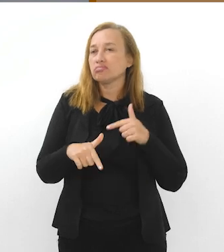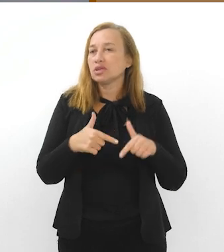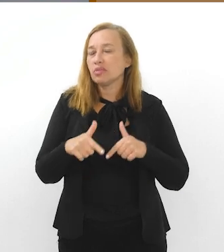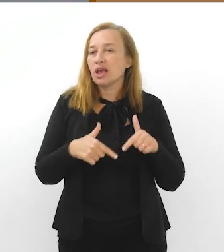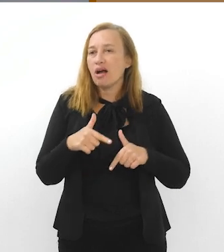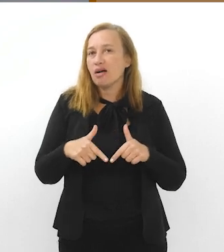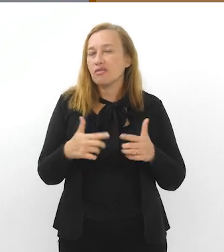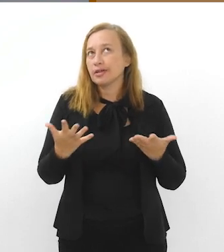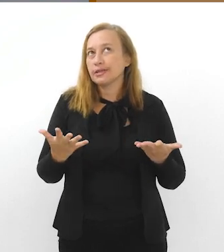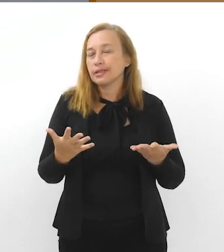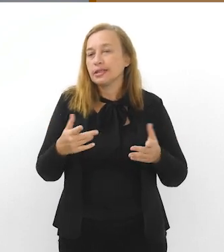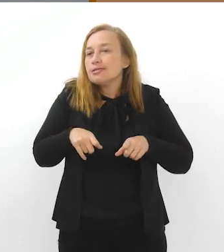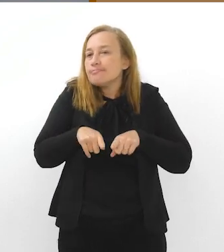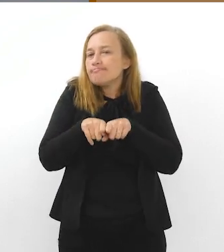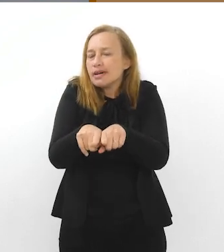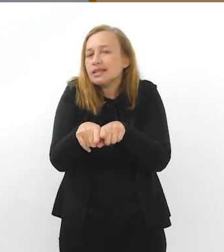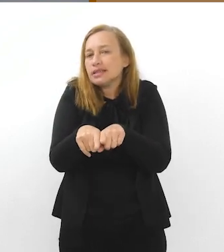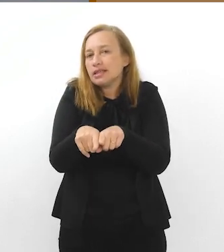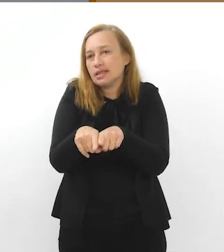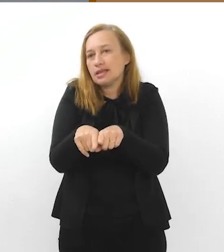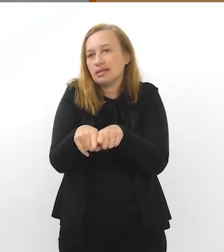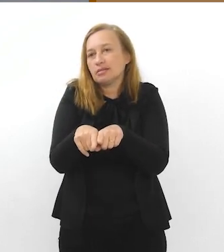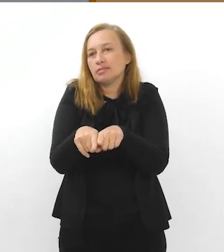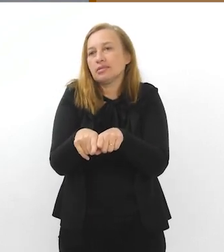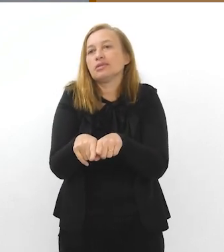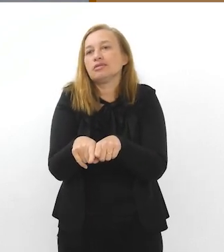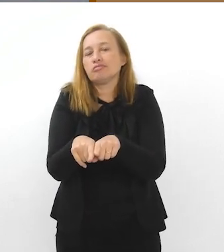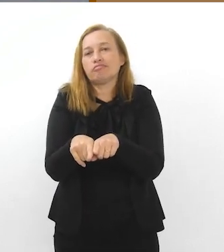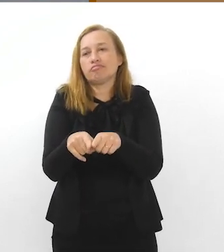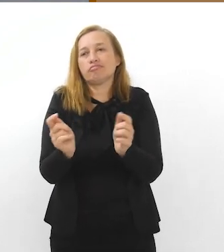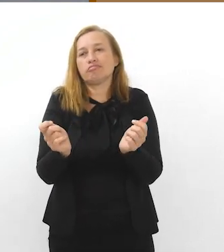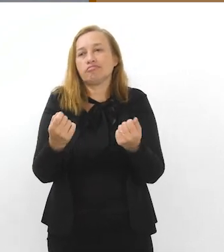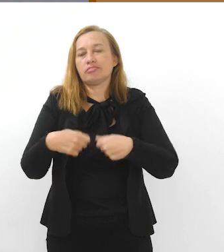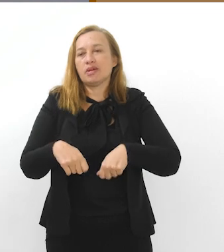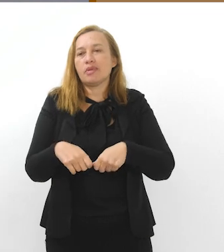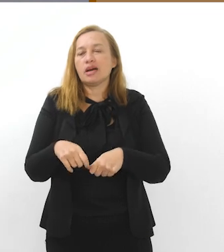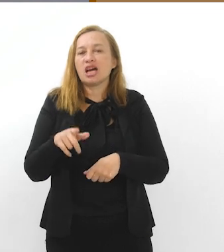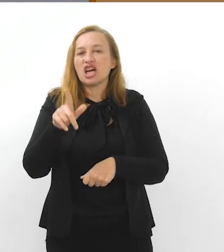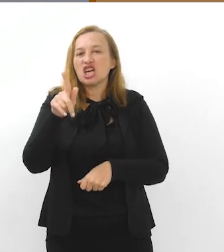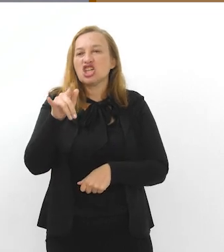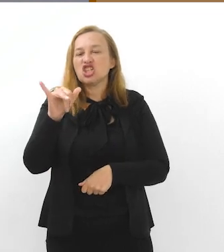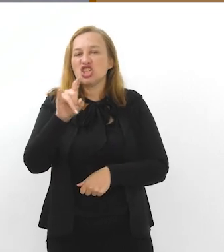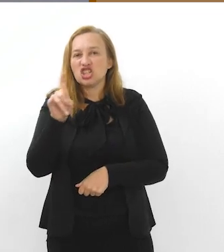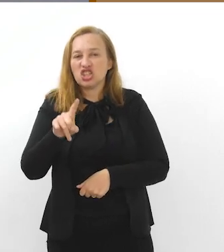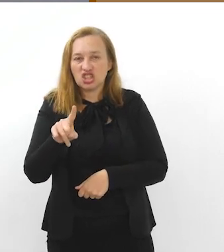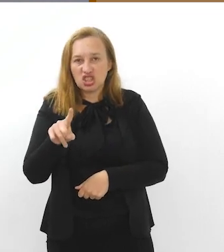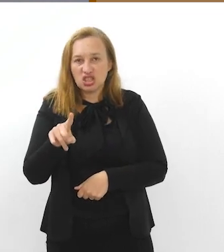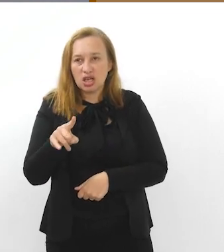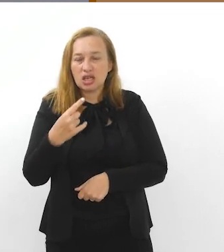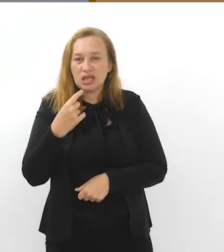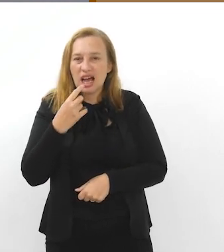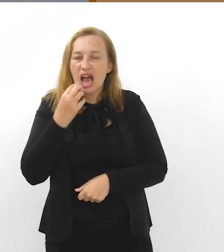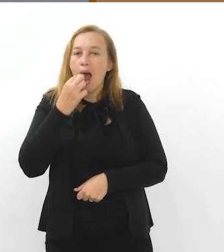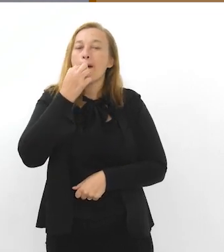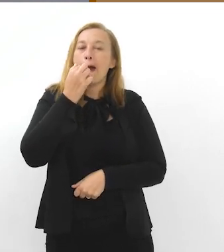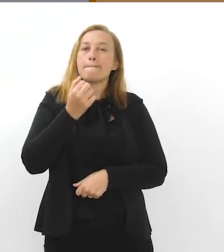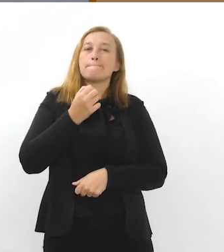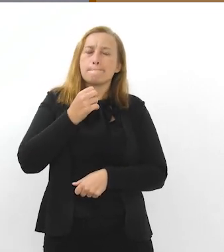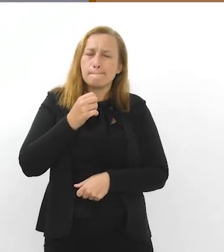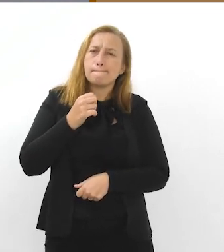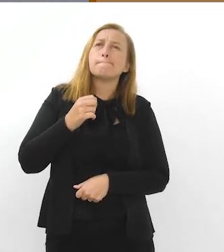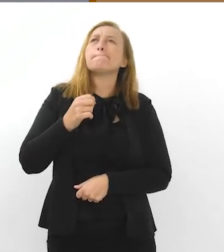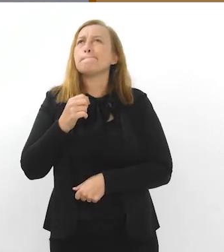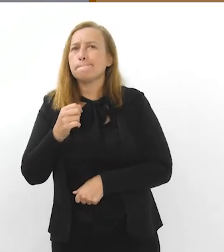gente trabalhava em parceria, porque não dava colocar o giz na boca, que eu não tinha